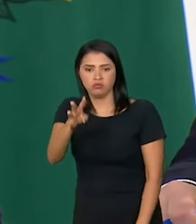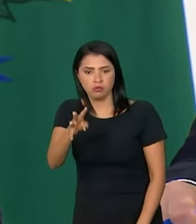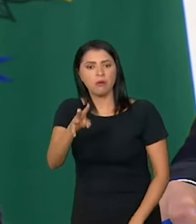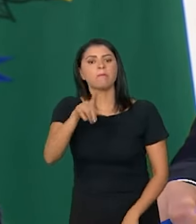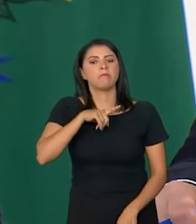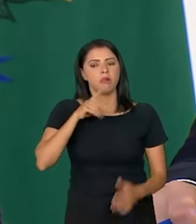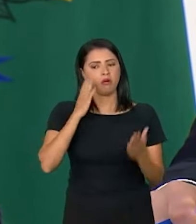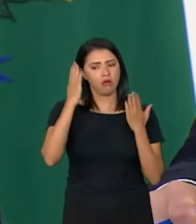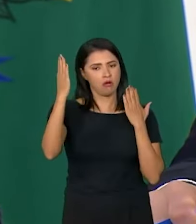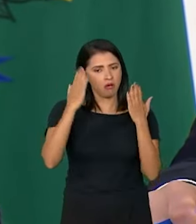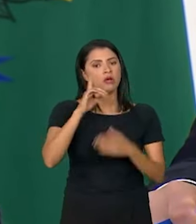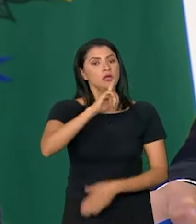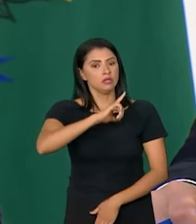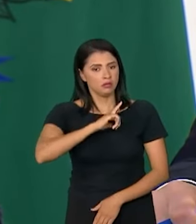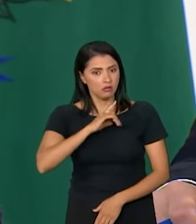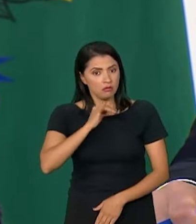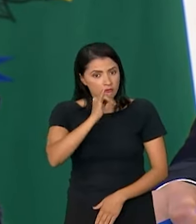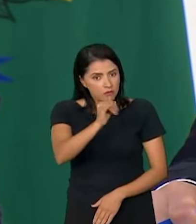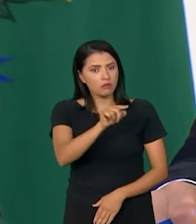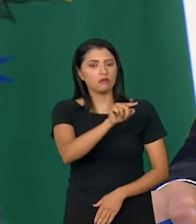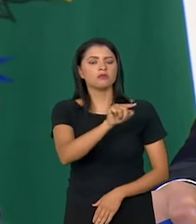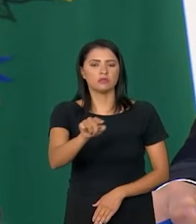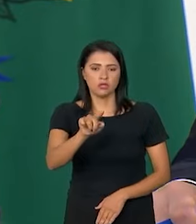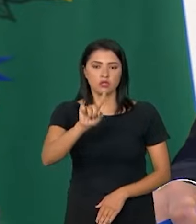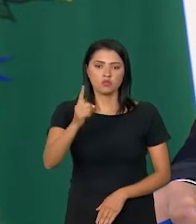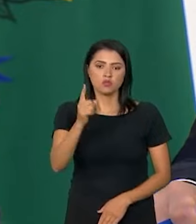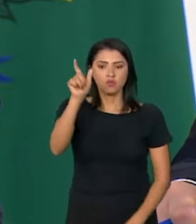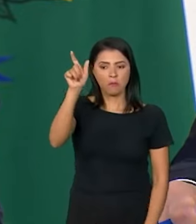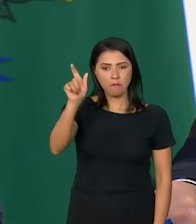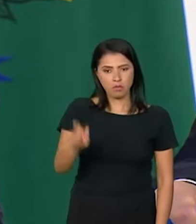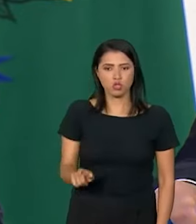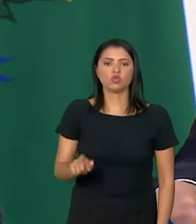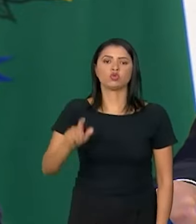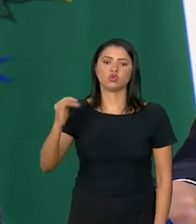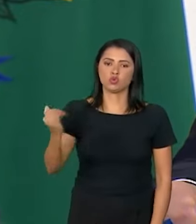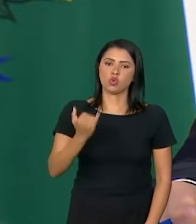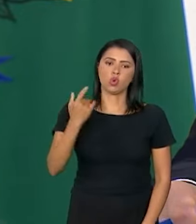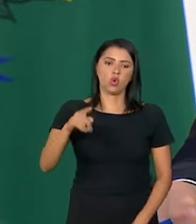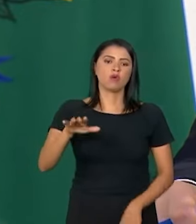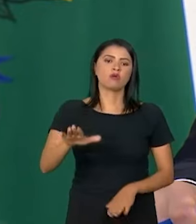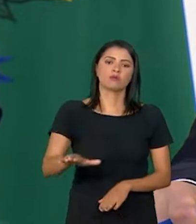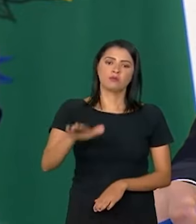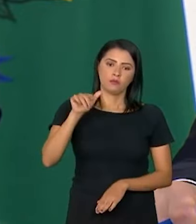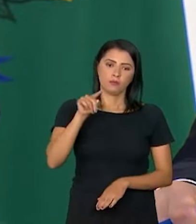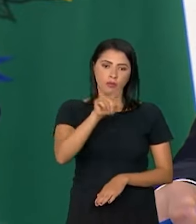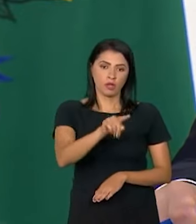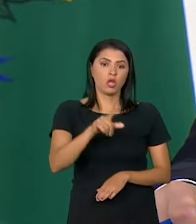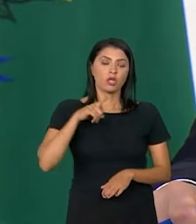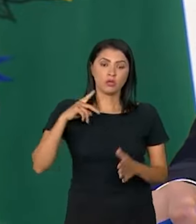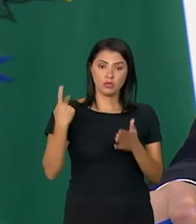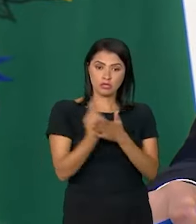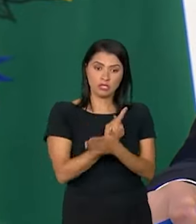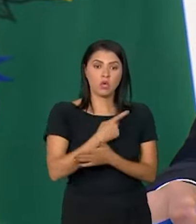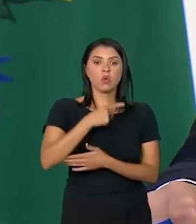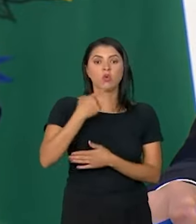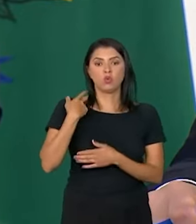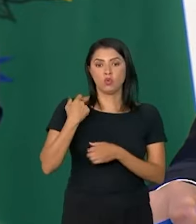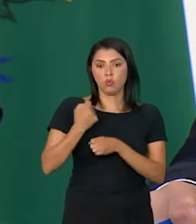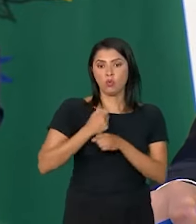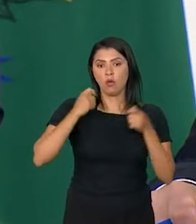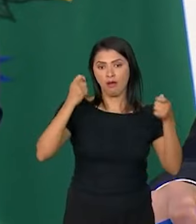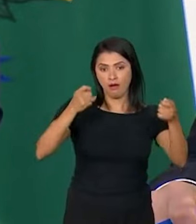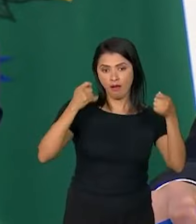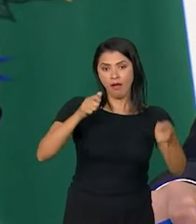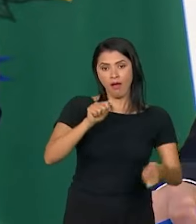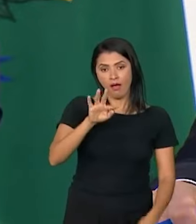importante não deixar de dizer para vocês que uma pessoa muito importante na convocação do ato de Setembro da venida Paulista